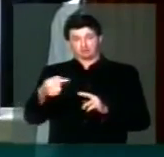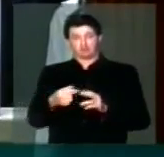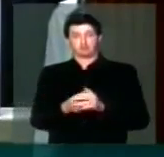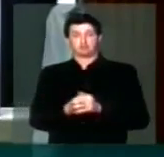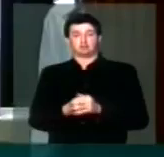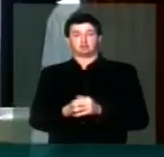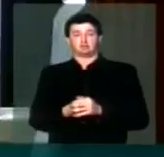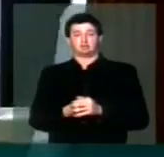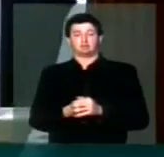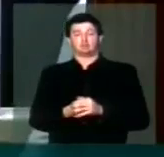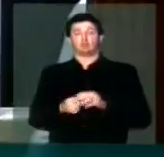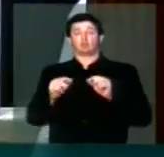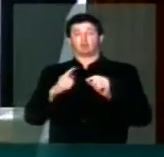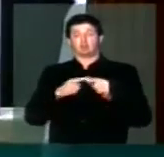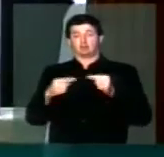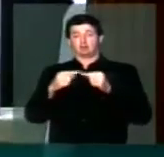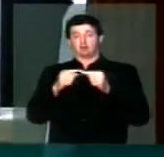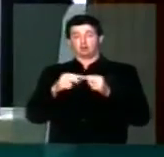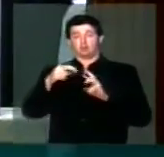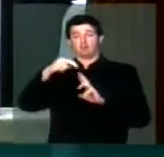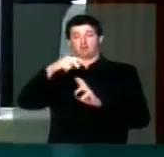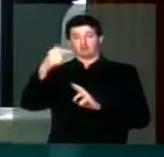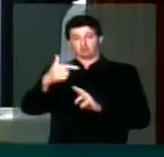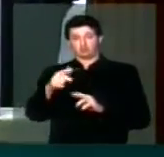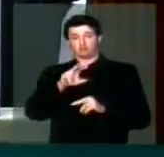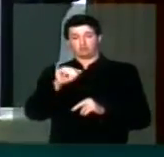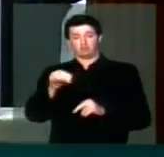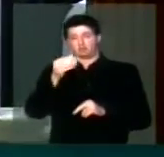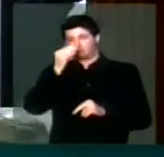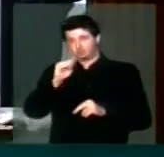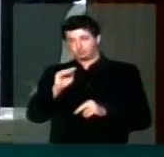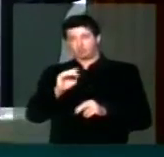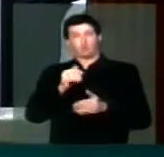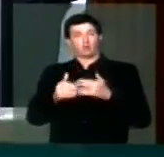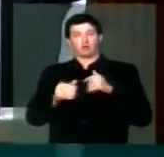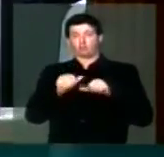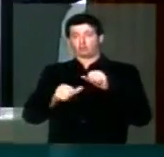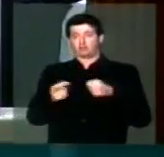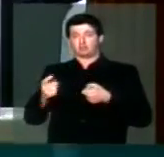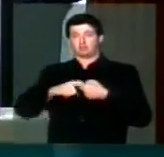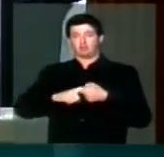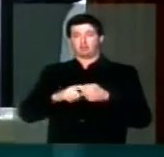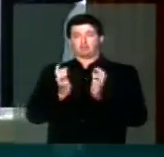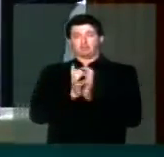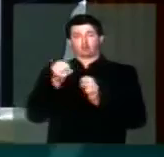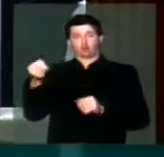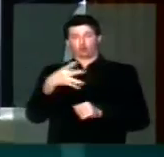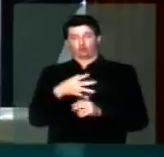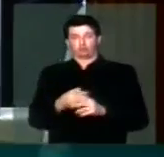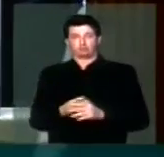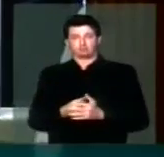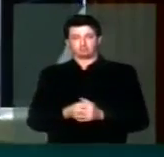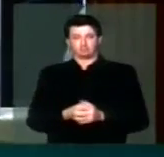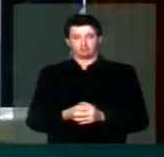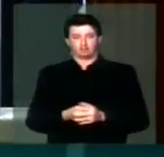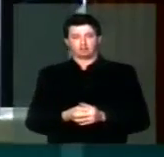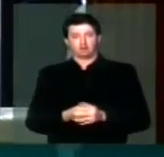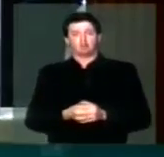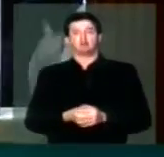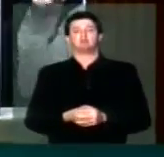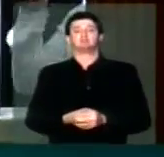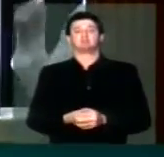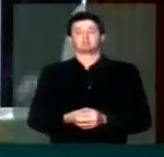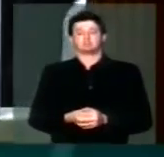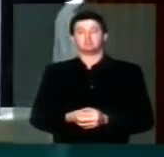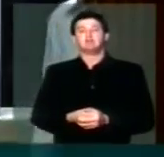7º, para efeito do disposto no parágrafo 2º, serão desconsideradas as mudanças de filiação partidária em qualquer hipótese. Aqui